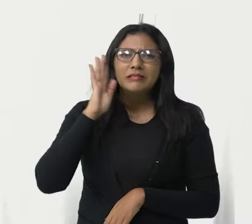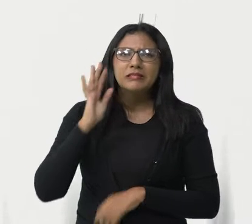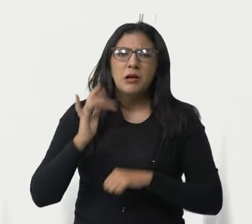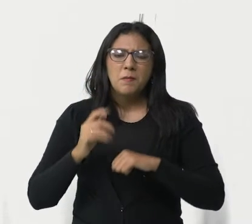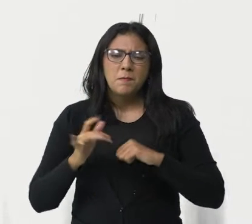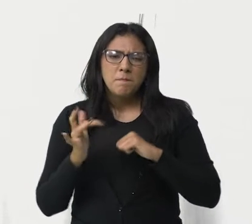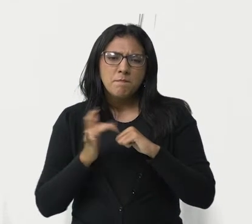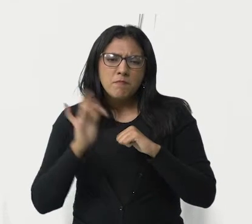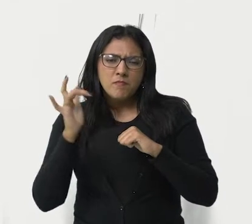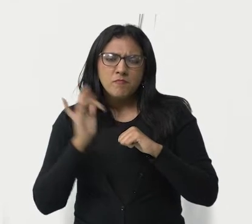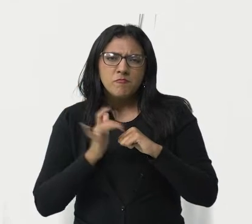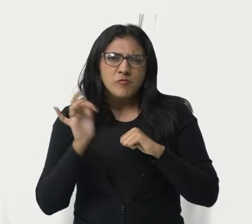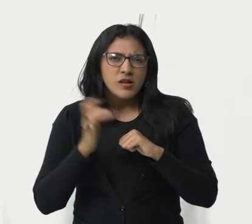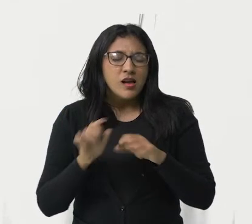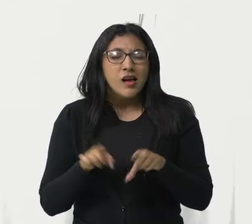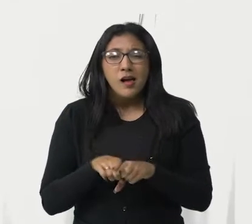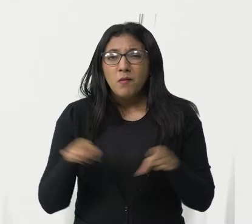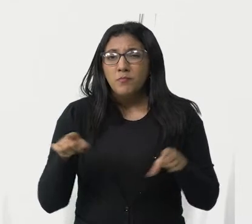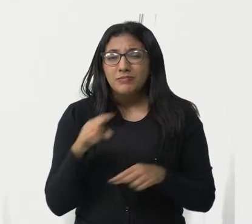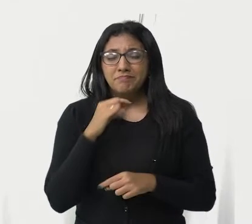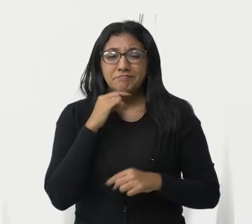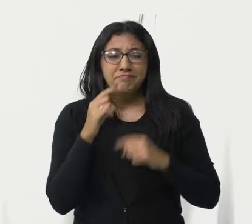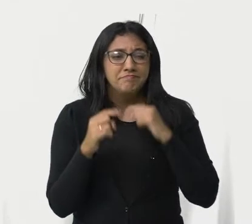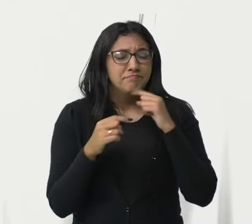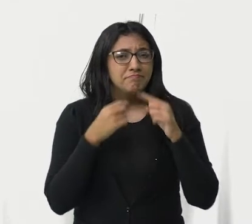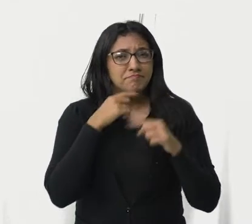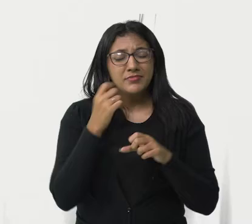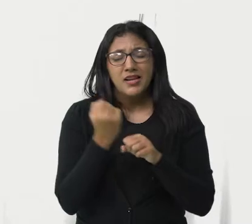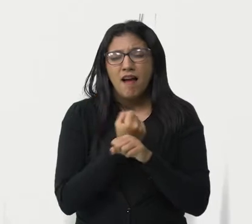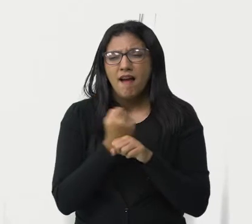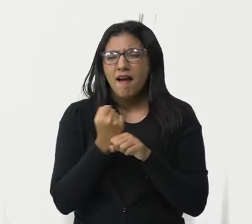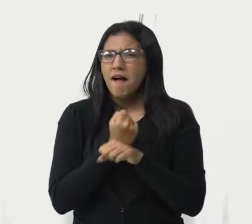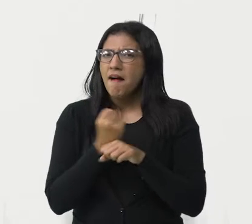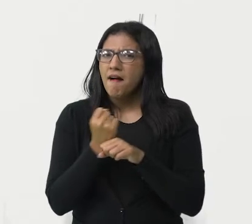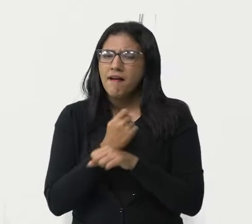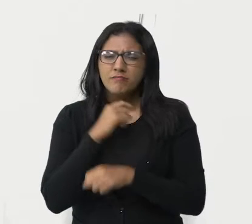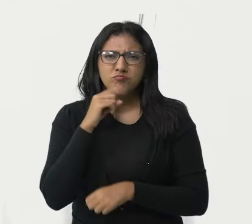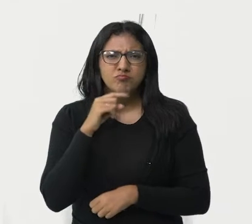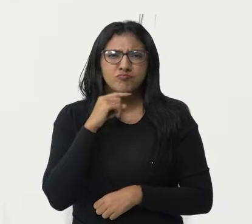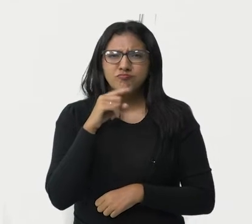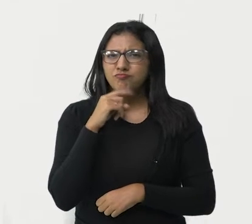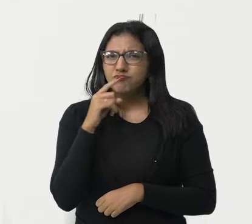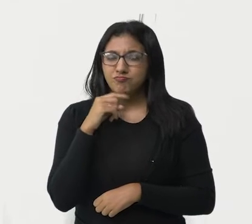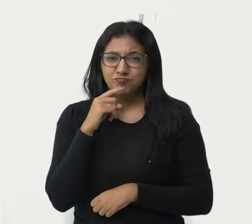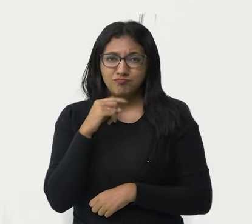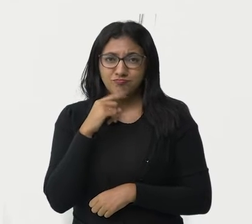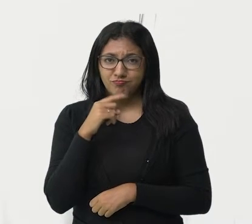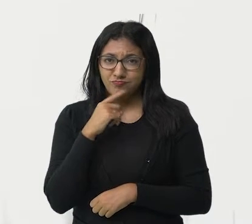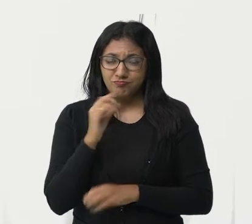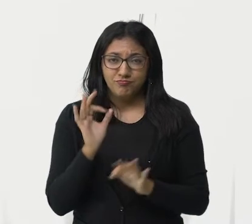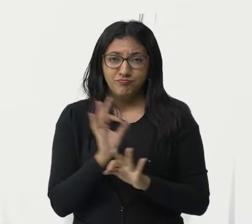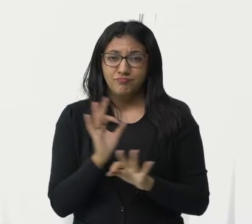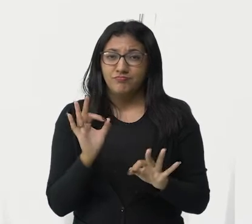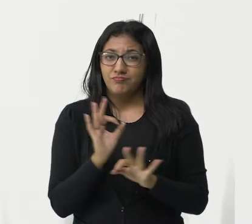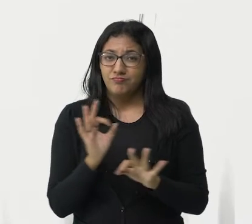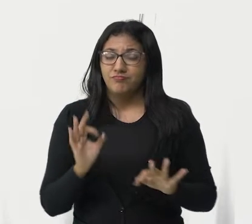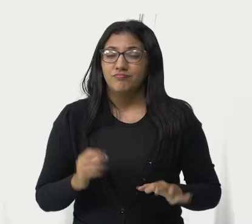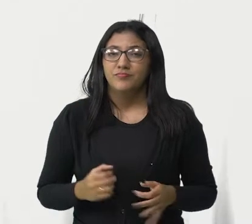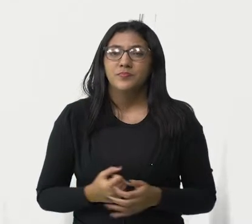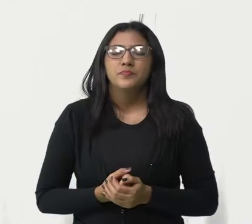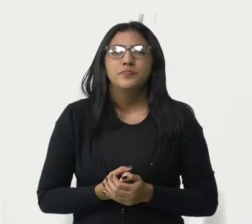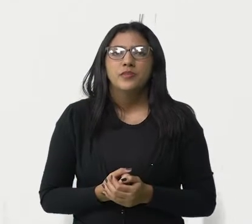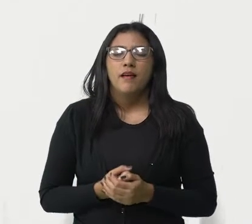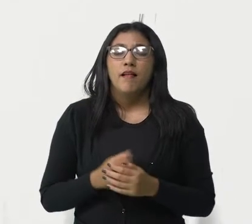acabam não encontrando nessas primeiras décadas aí de colonização, tá? Agora, com o passar do